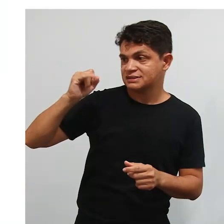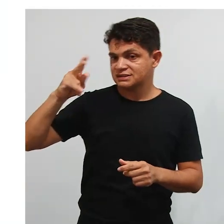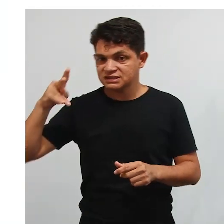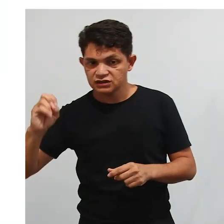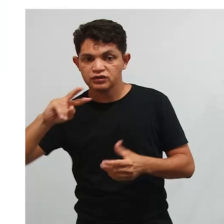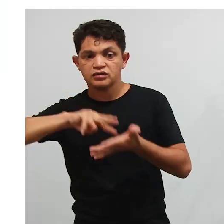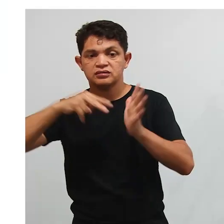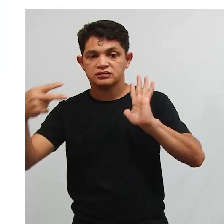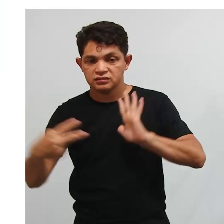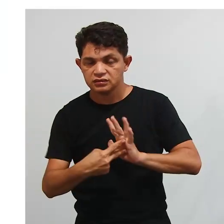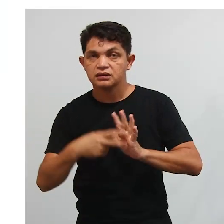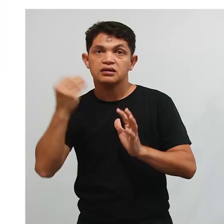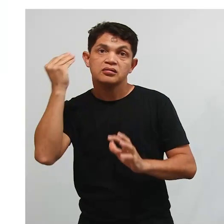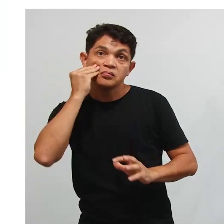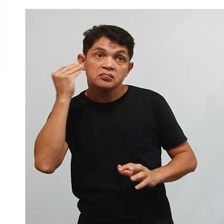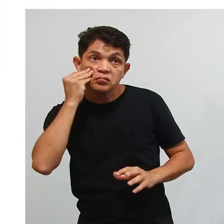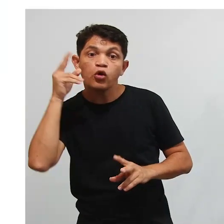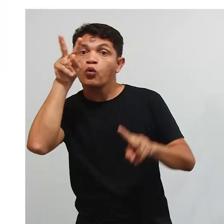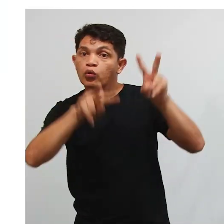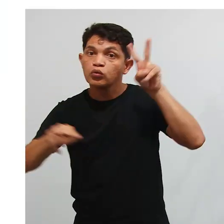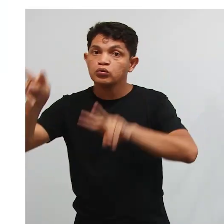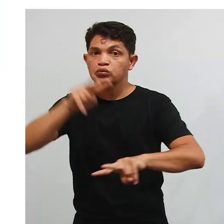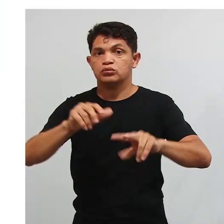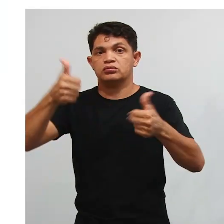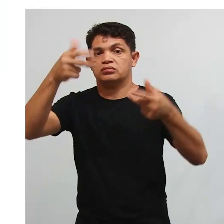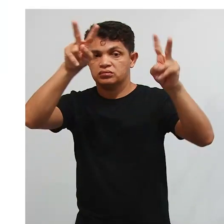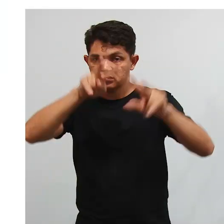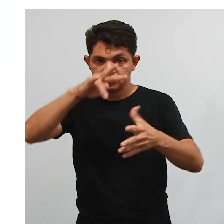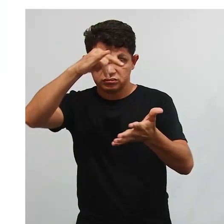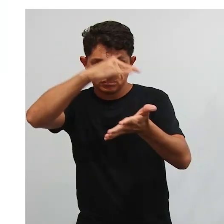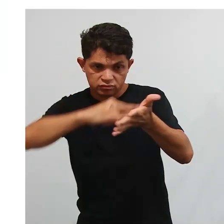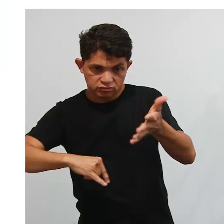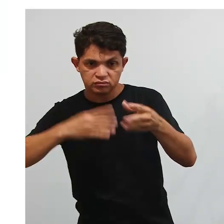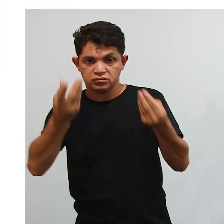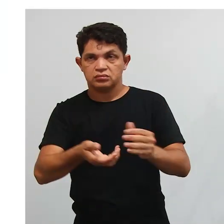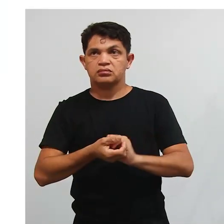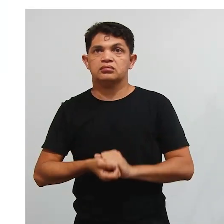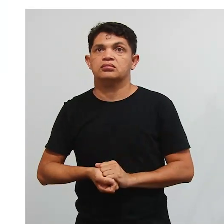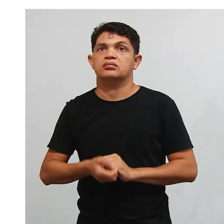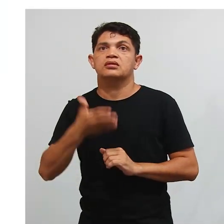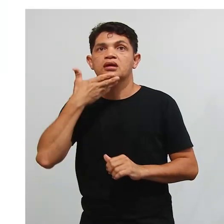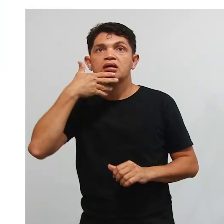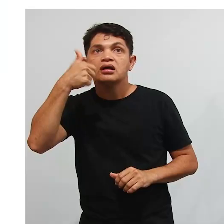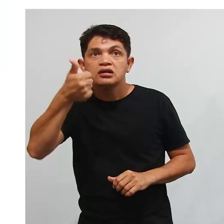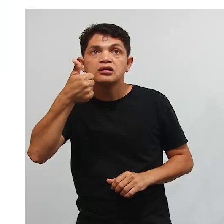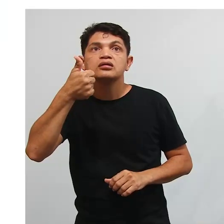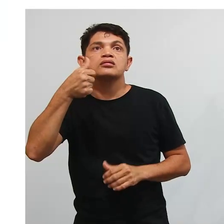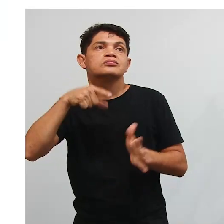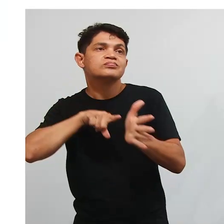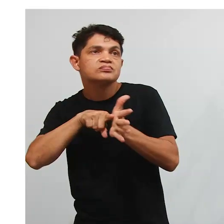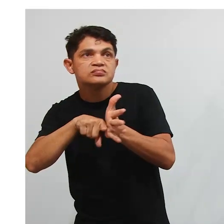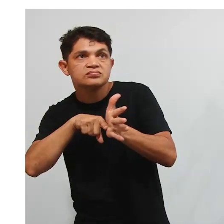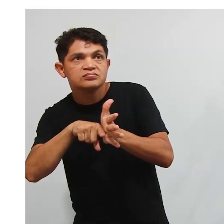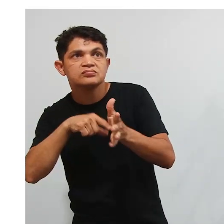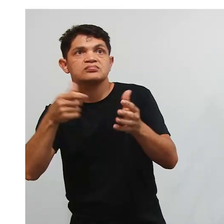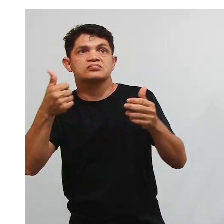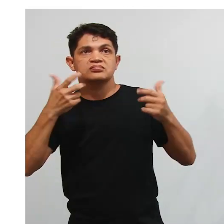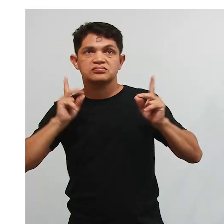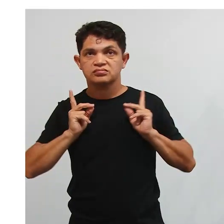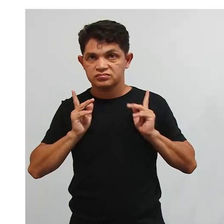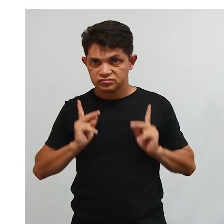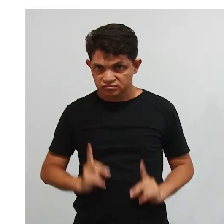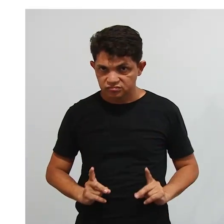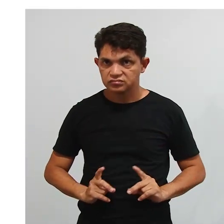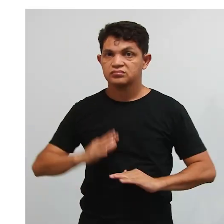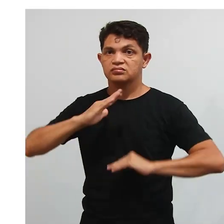observador passivo Tá mas no caso da experimental ele vai ser um pesquisadora ativo eh ele é melhor para objetos físicos